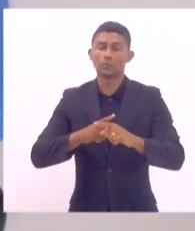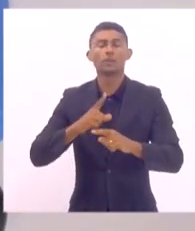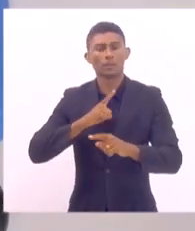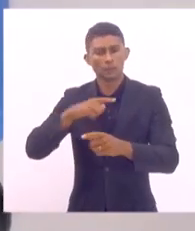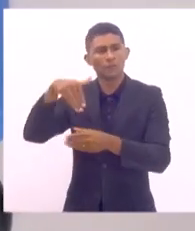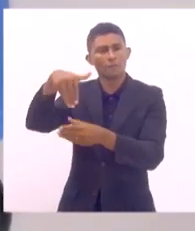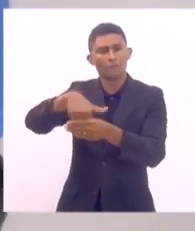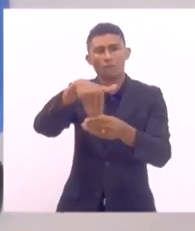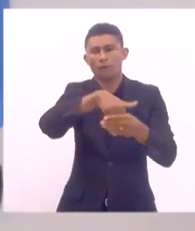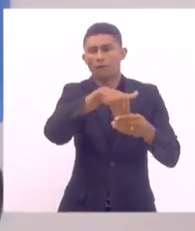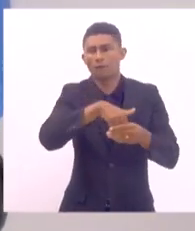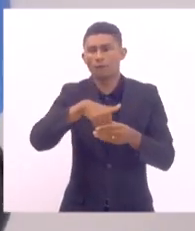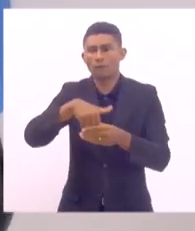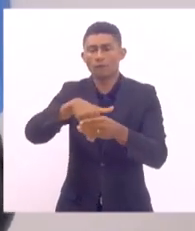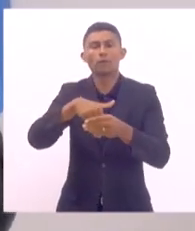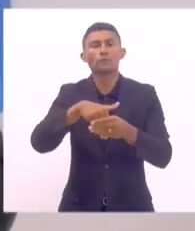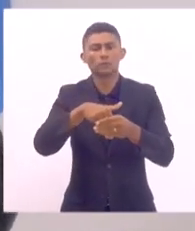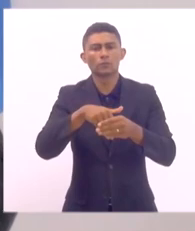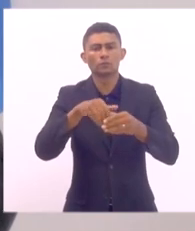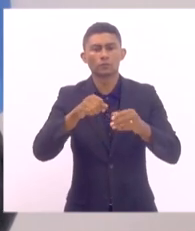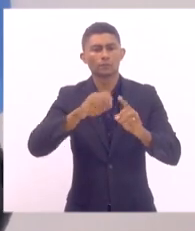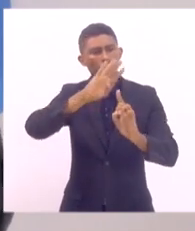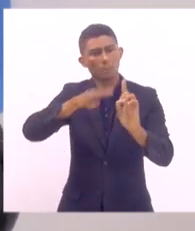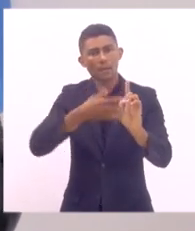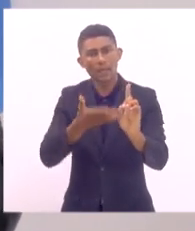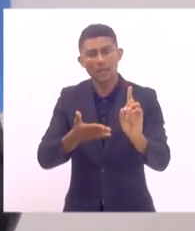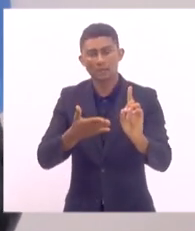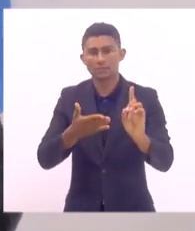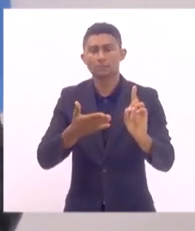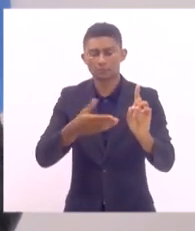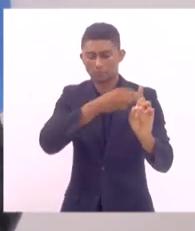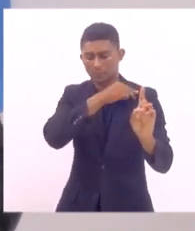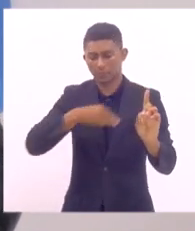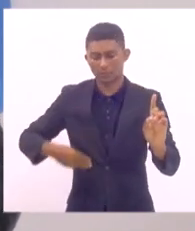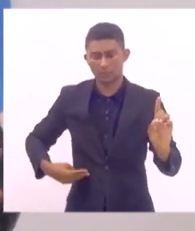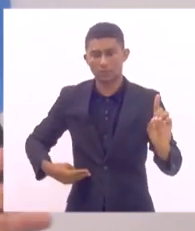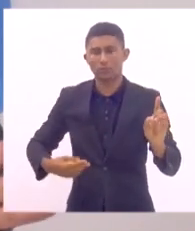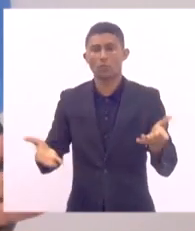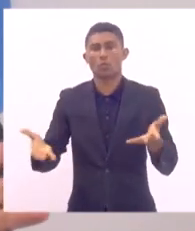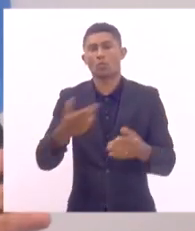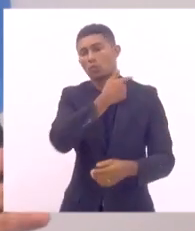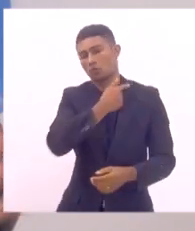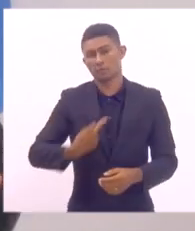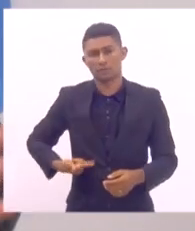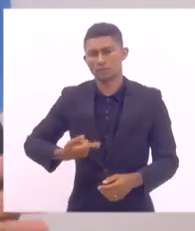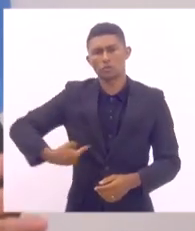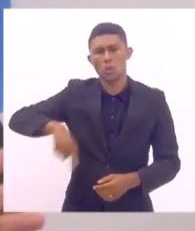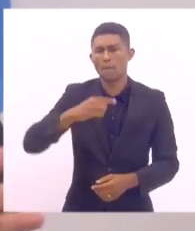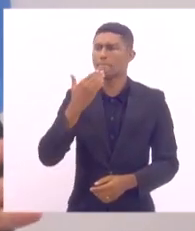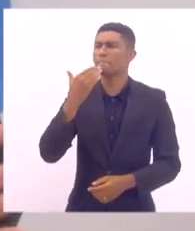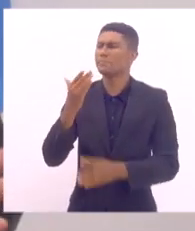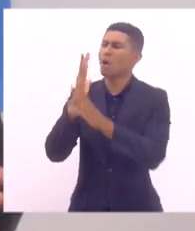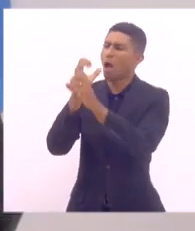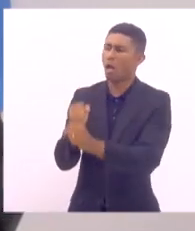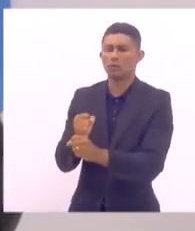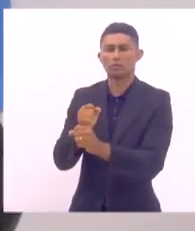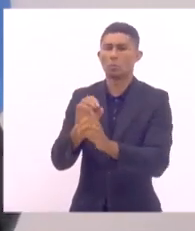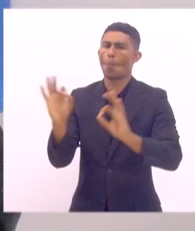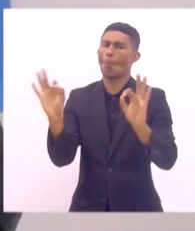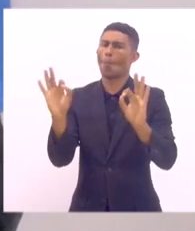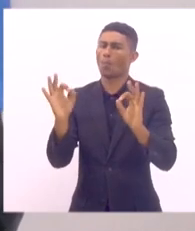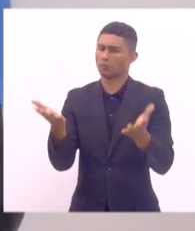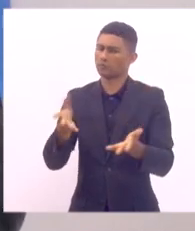de homenagens a ministros do governo atual em que a gente não pediu verificação, isso é fato. Também